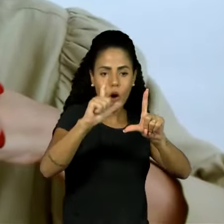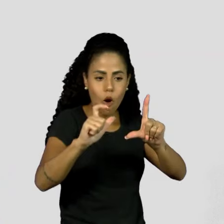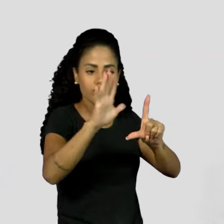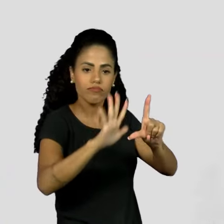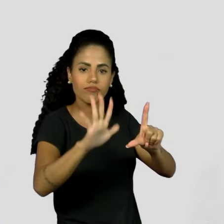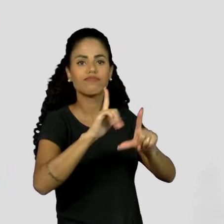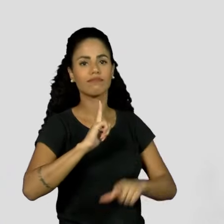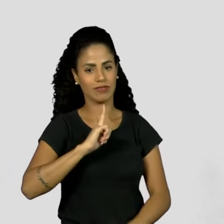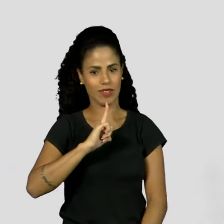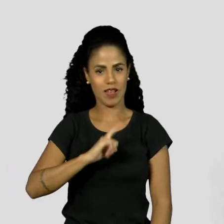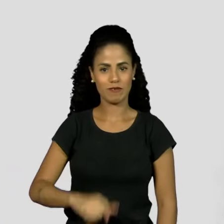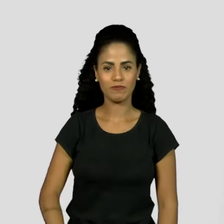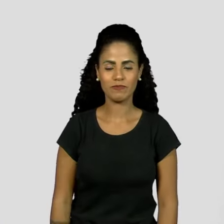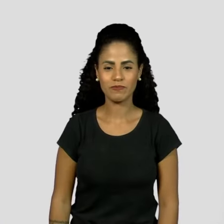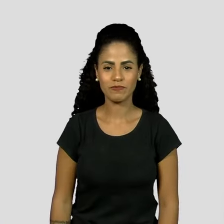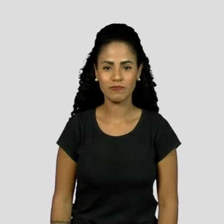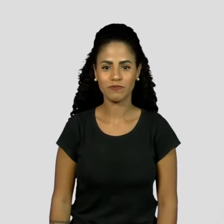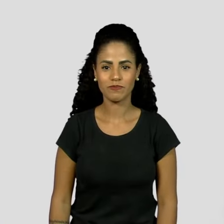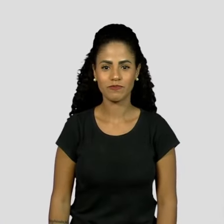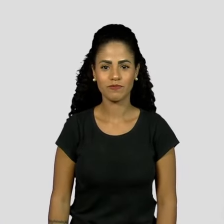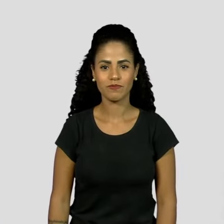no mapa.